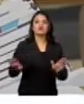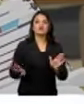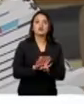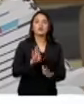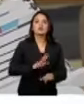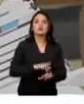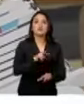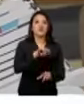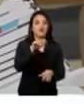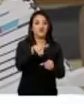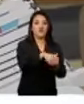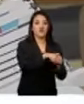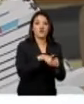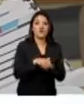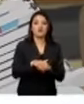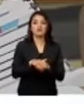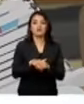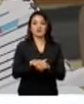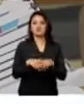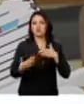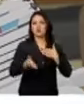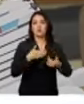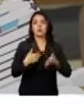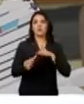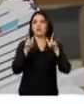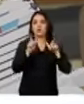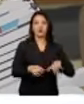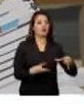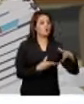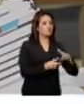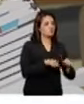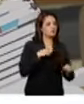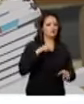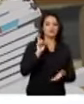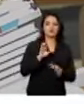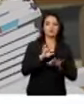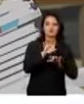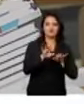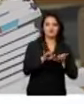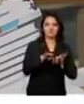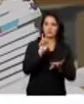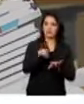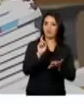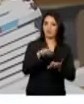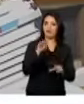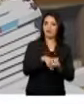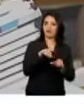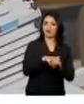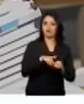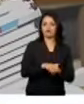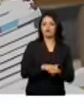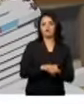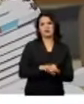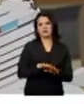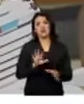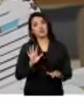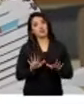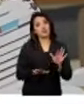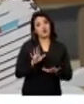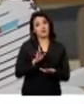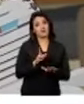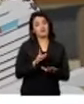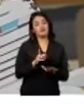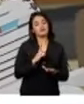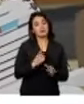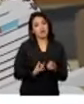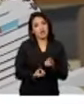votaríamos de qualquer parte do mundo. Talvez houvesse economia para o país, tendo